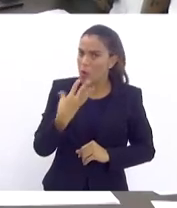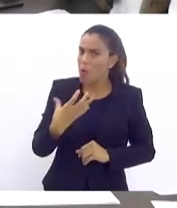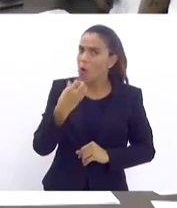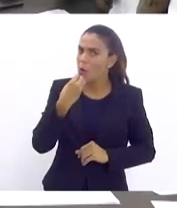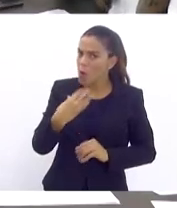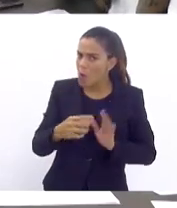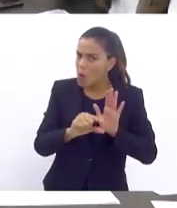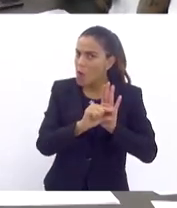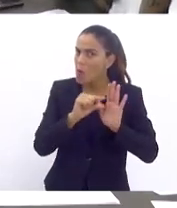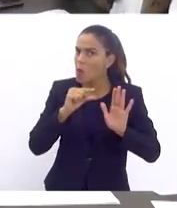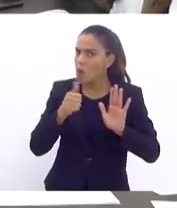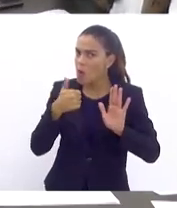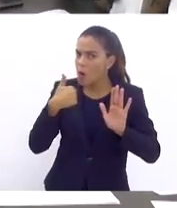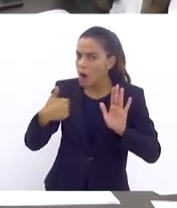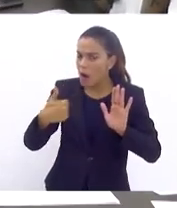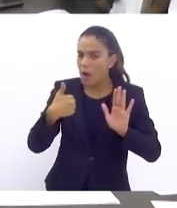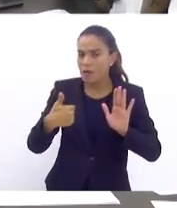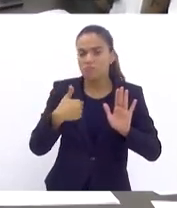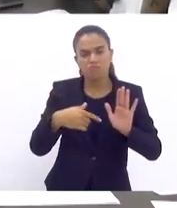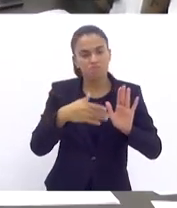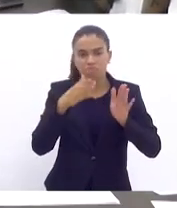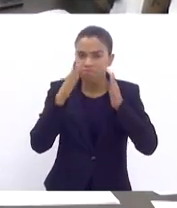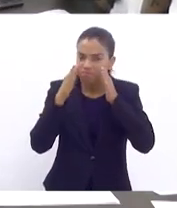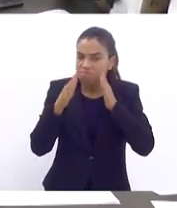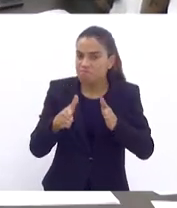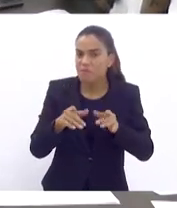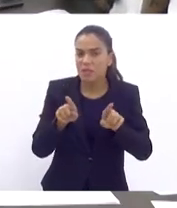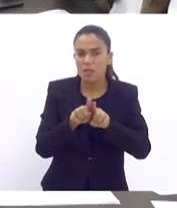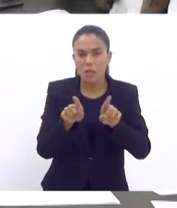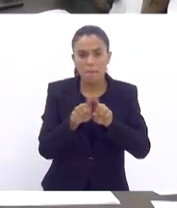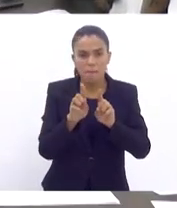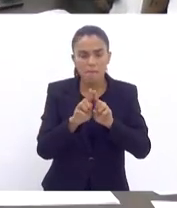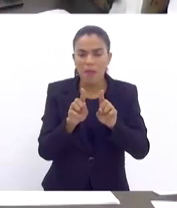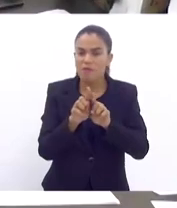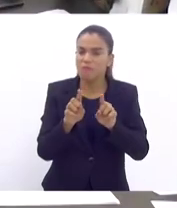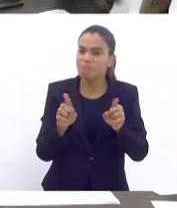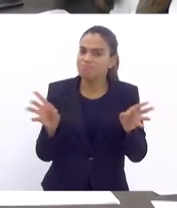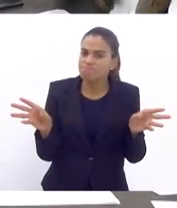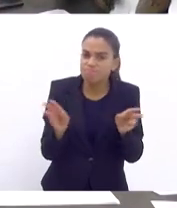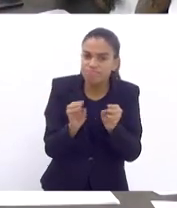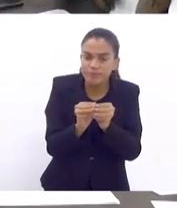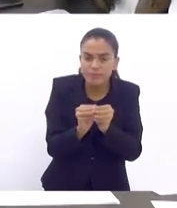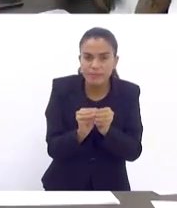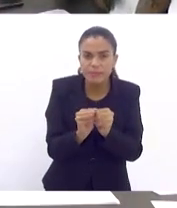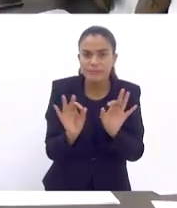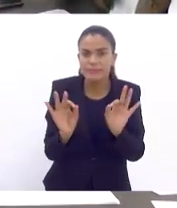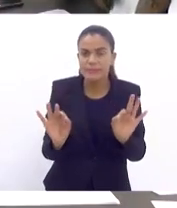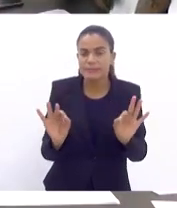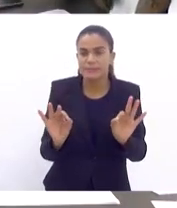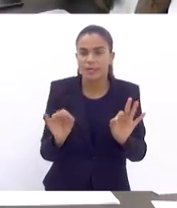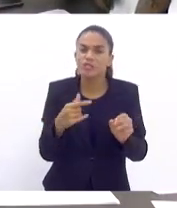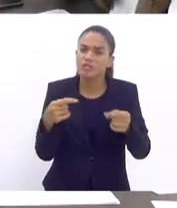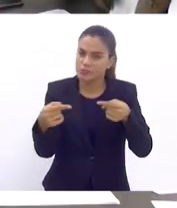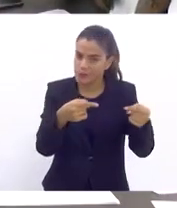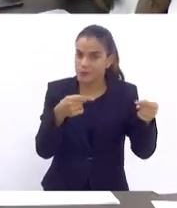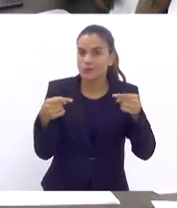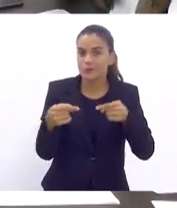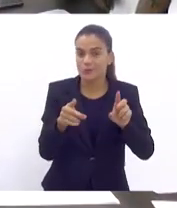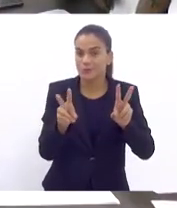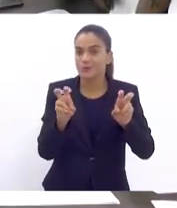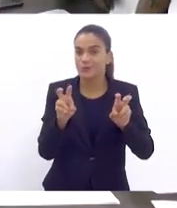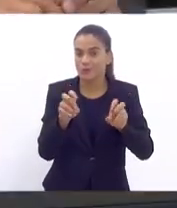aqui agora uma enquadrada nos órgãos aí que a gente discutiu essa matéria